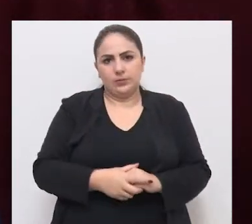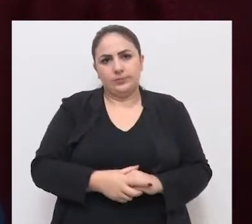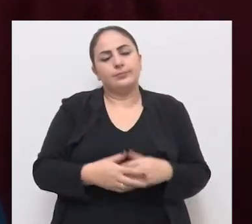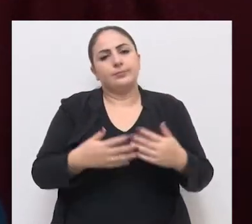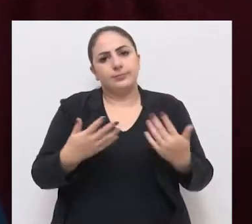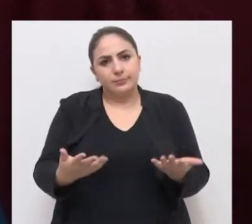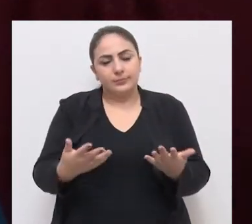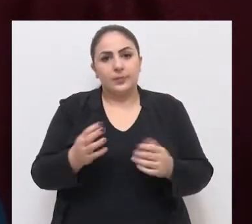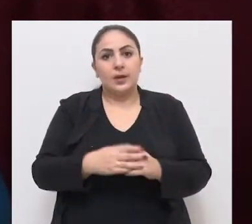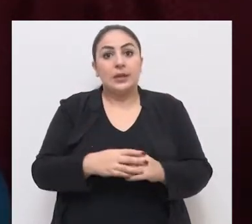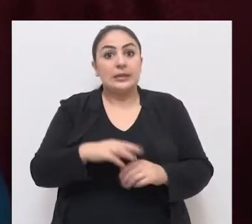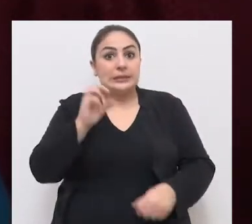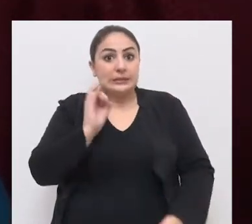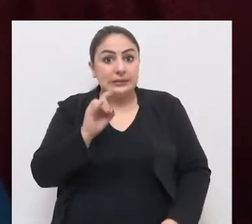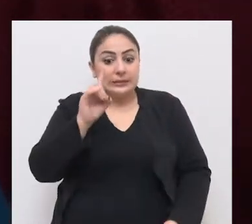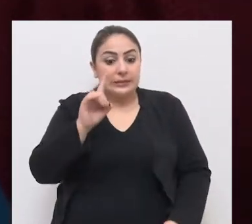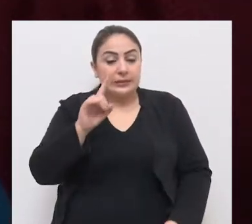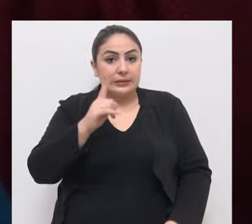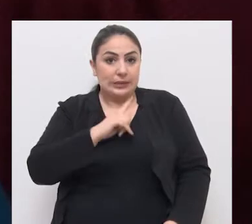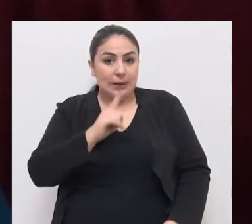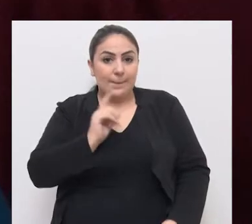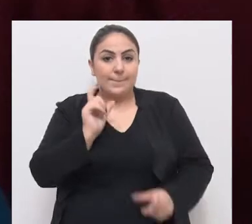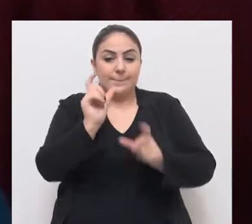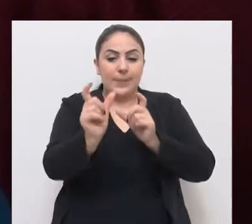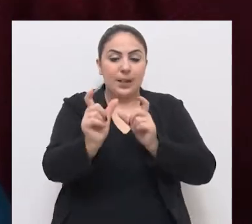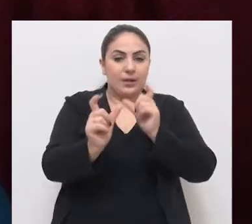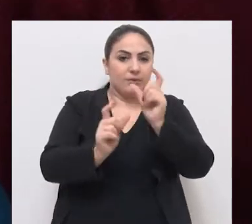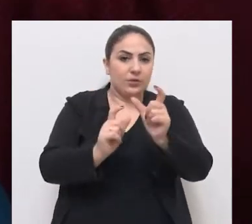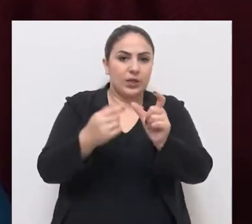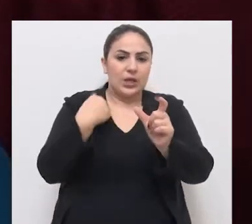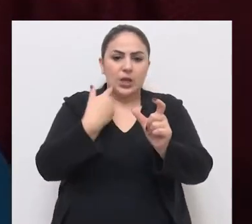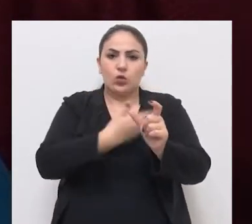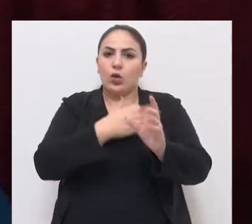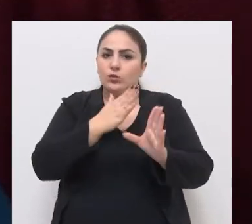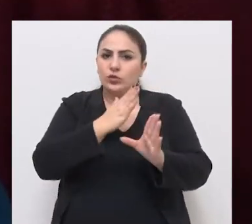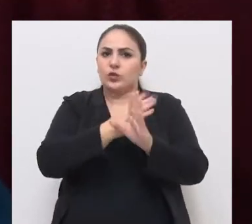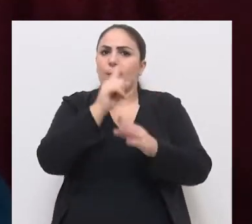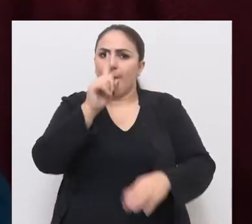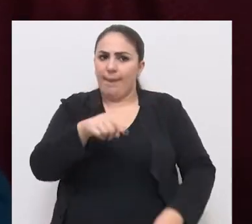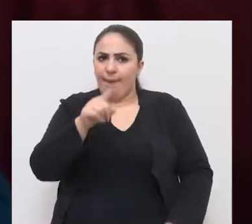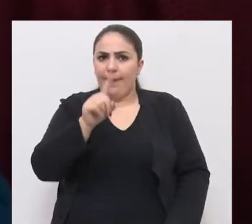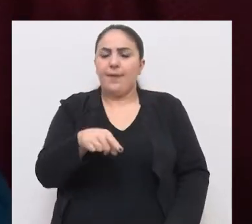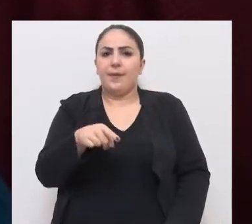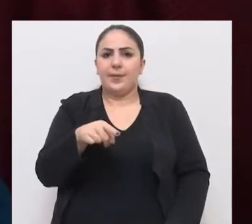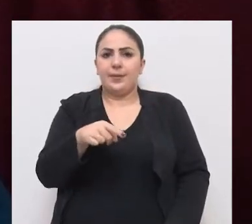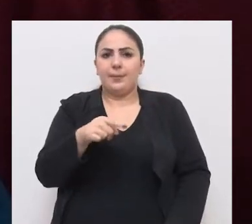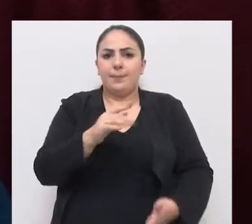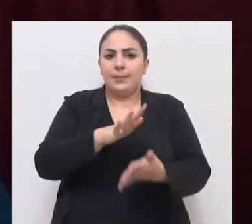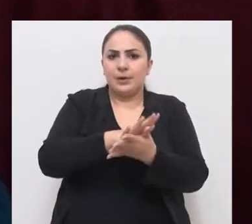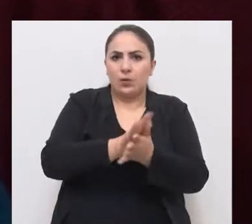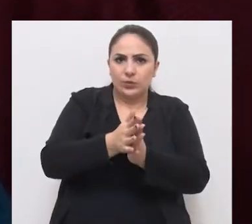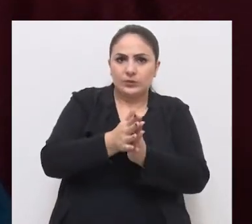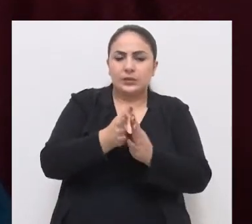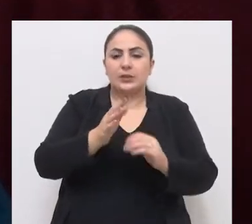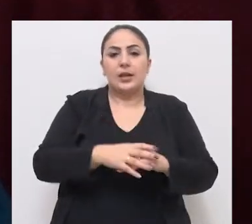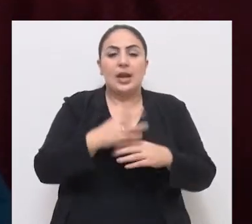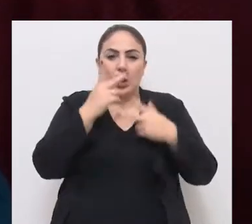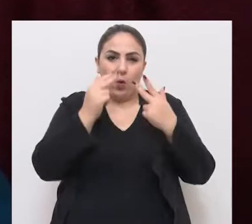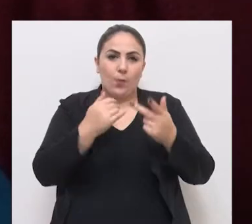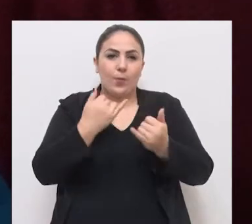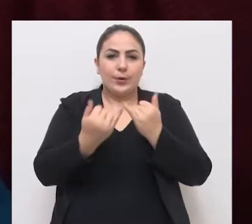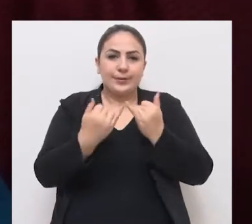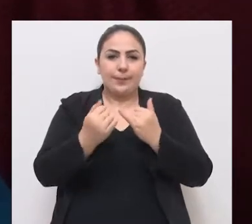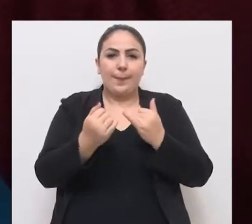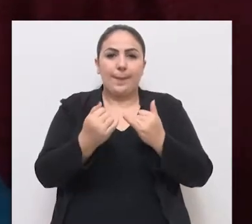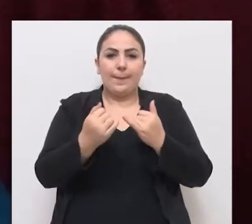preconceito. Gente, se há palavras que a gente descobre que são racistas, que são preconceituosas,